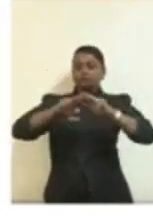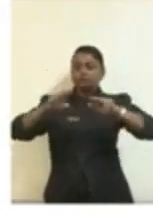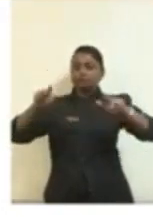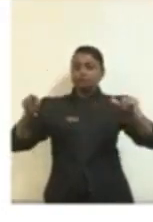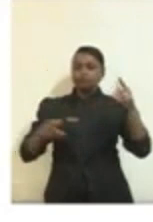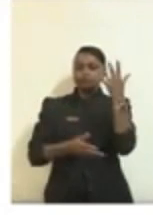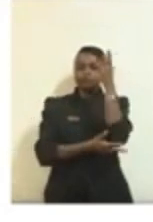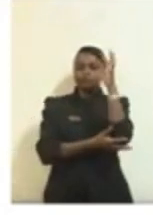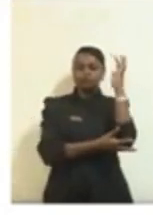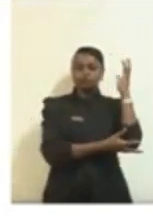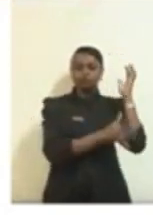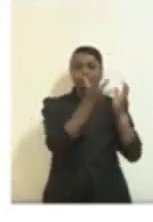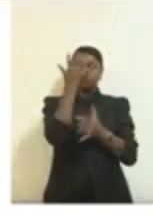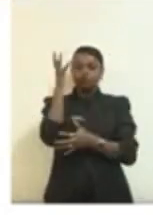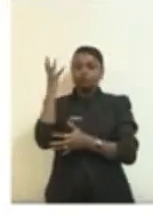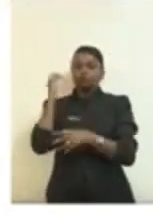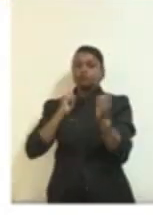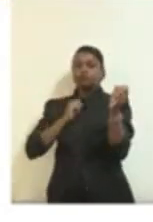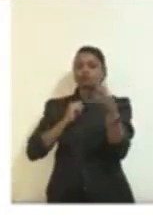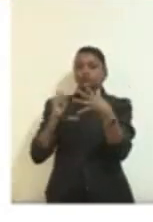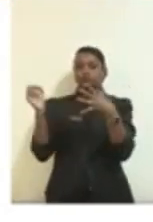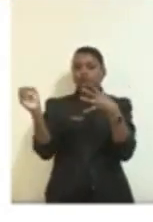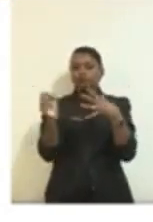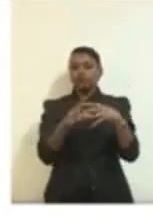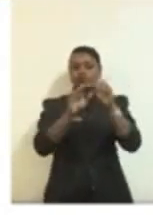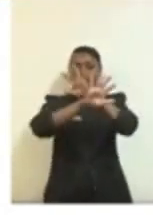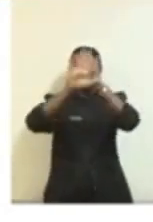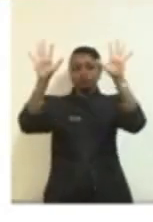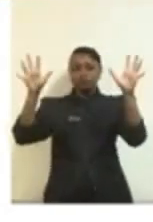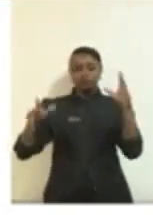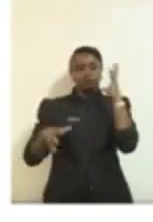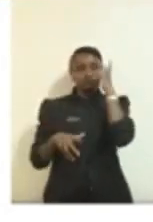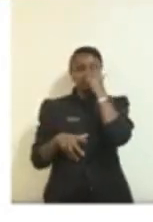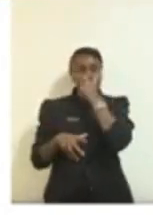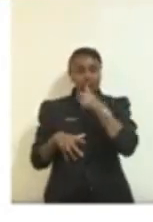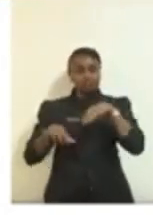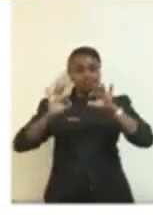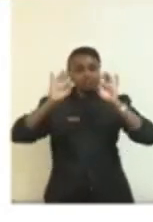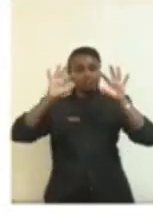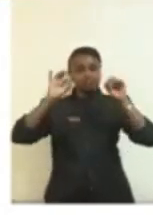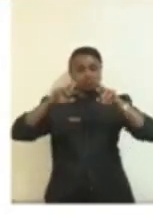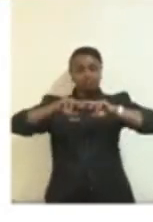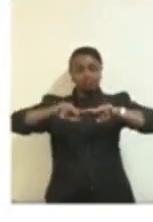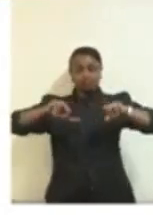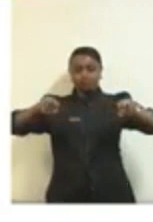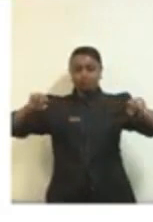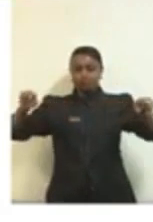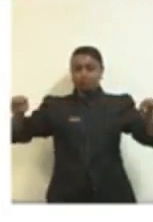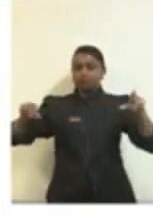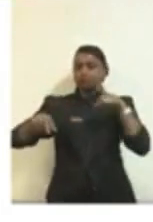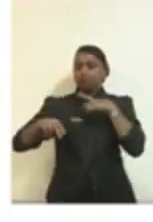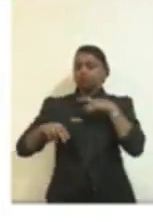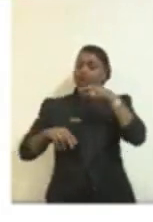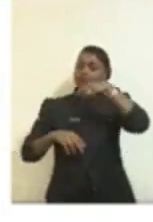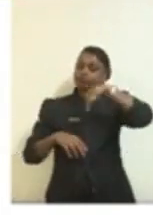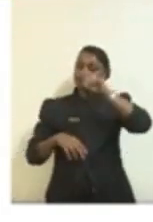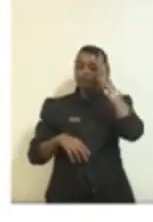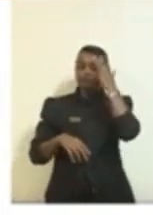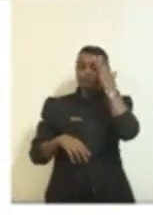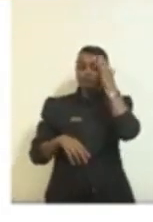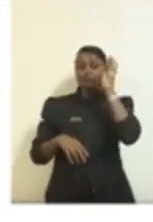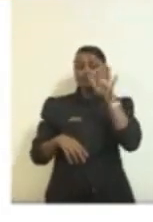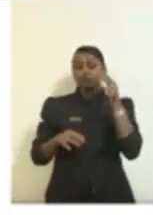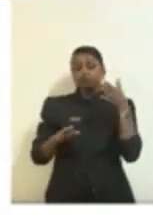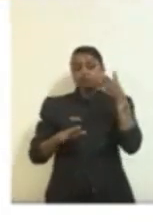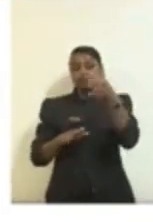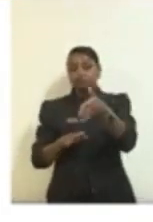paisagem. A funcionalidade da paisagem depende da biodiversidade. Isso é algo que a gente sabe, mas ainda que tem dificuldade de implementar